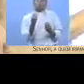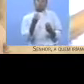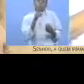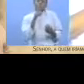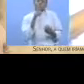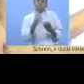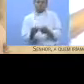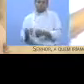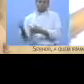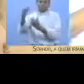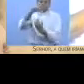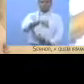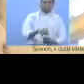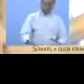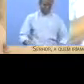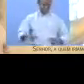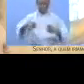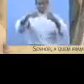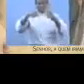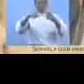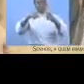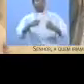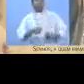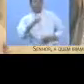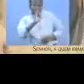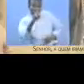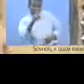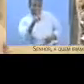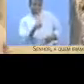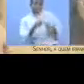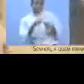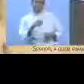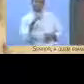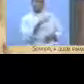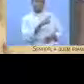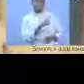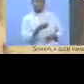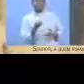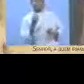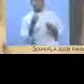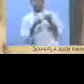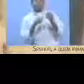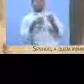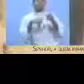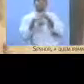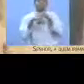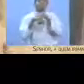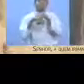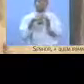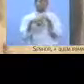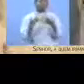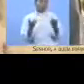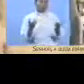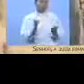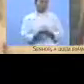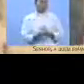litro? Eles encheram até a boca. E porque encheram até a boca, Jesus